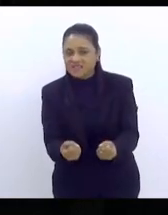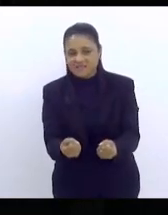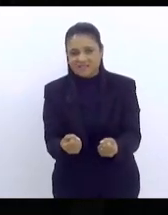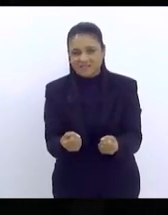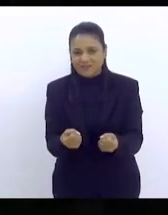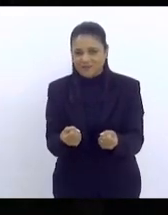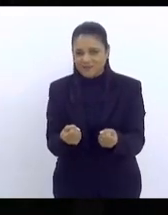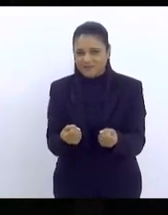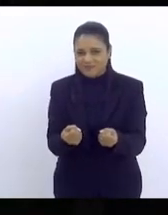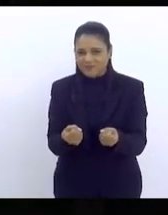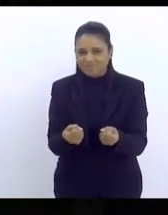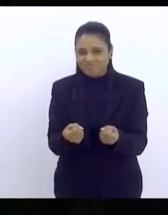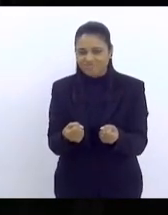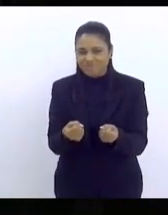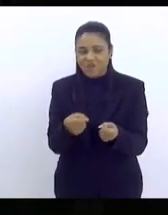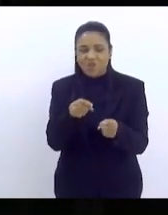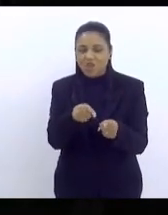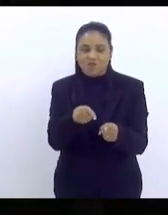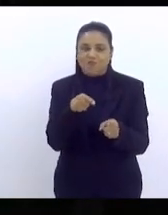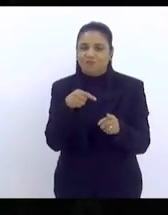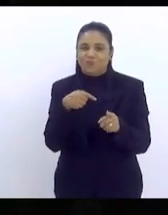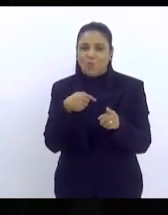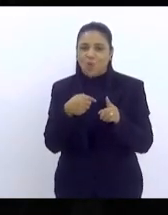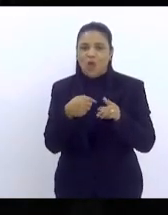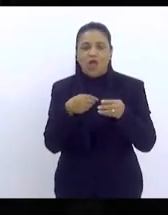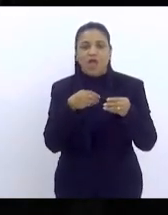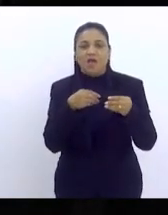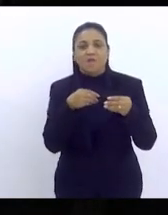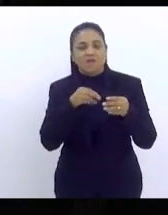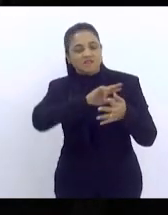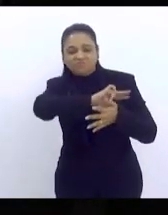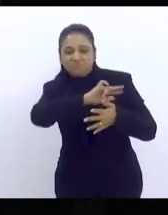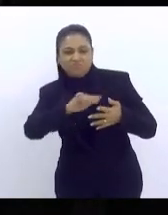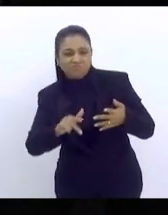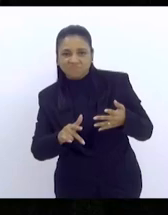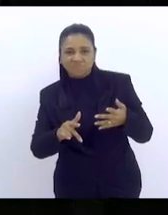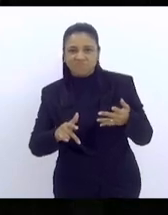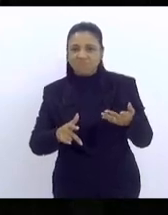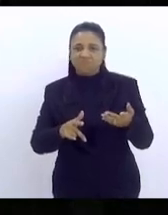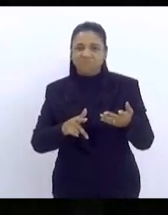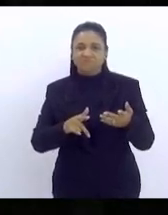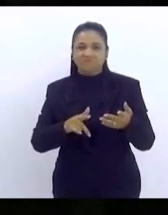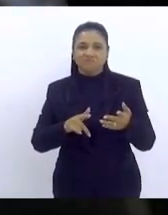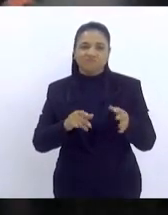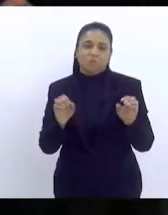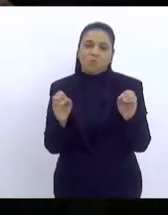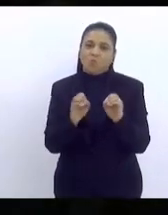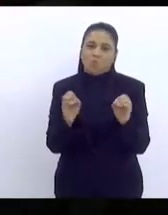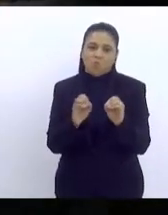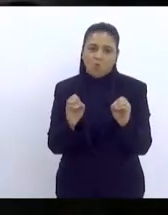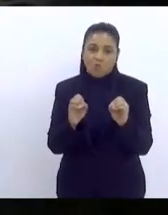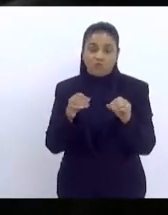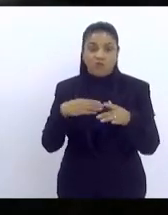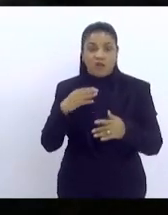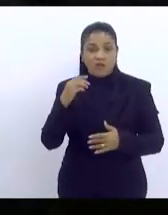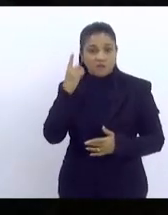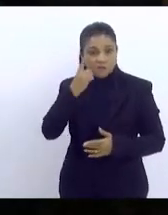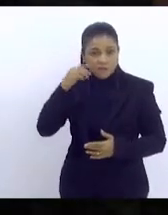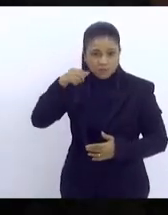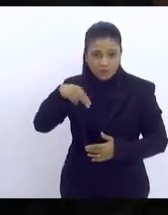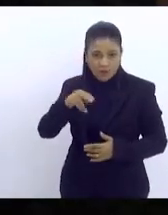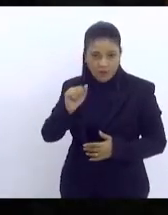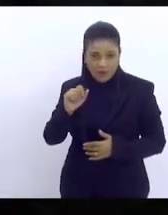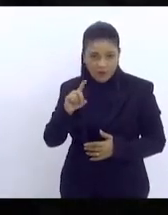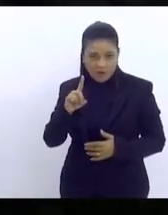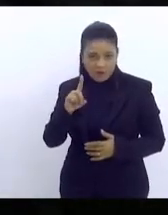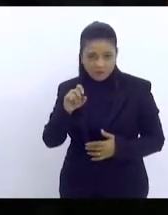eles não são pela diversidade coisíssima nenhuma por fim Anderson eu